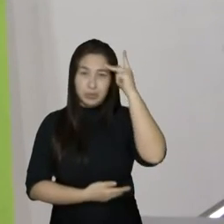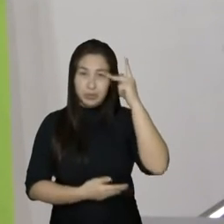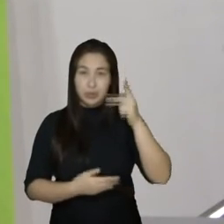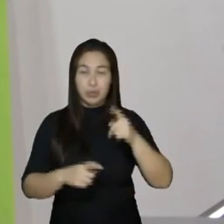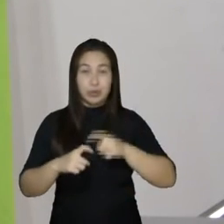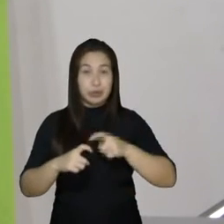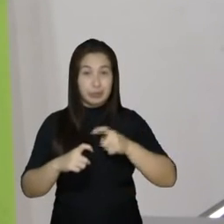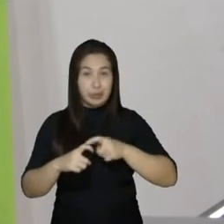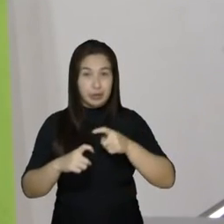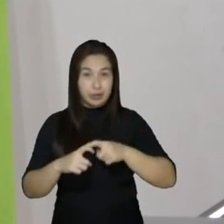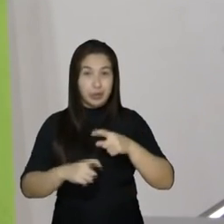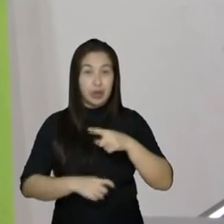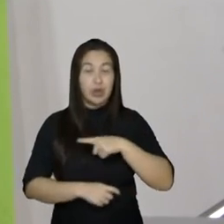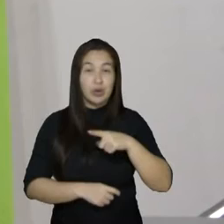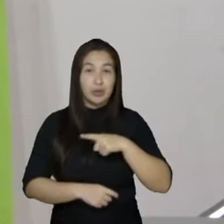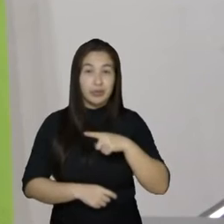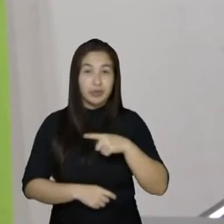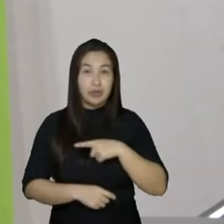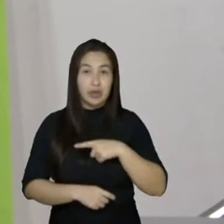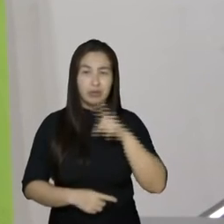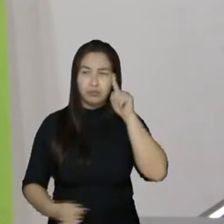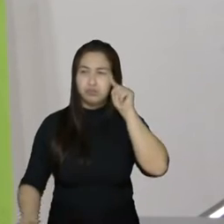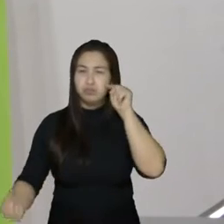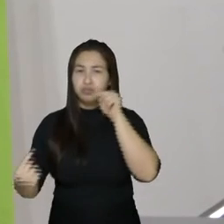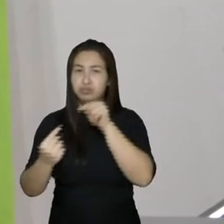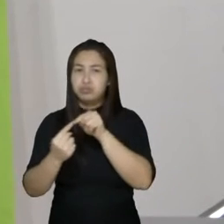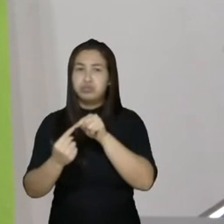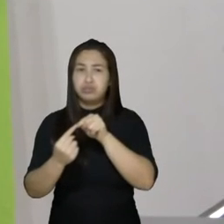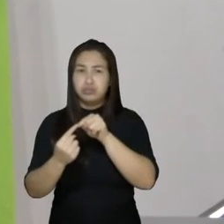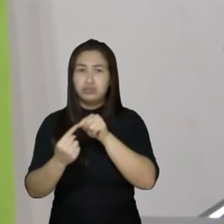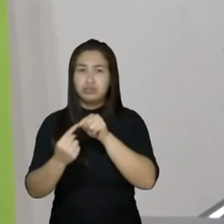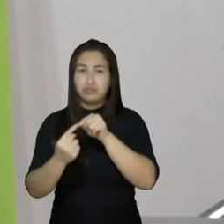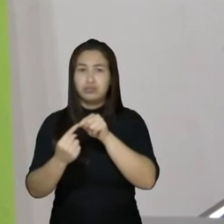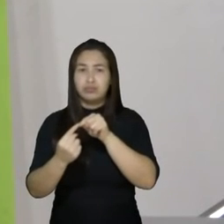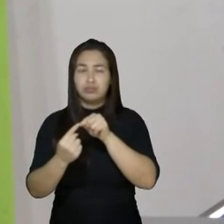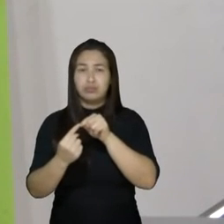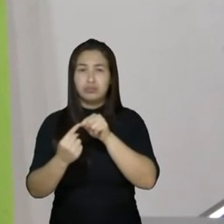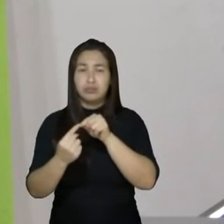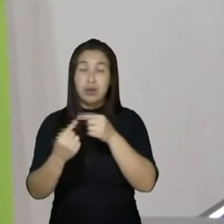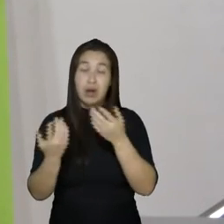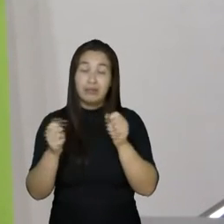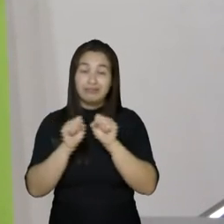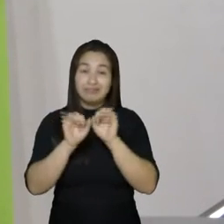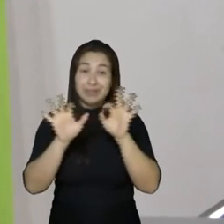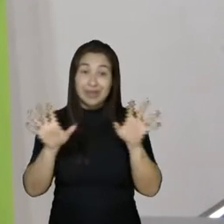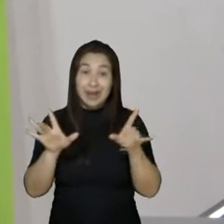que têm uma missão muito grande, claro que